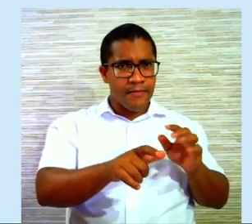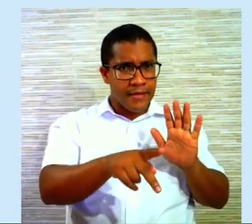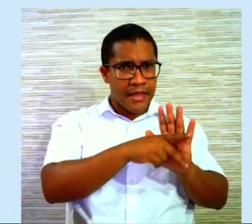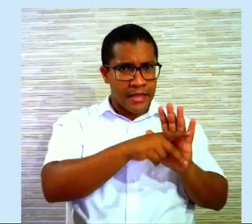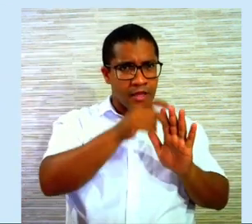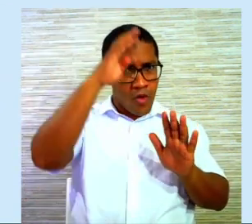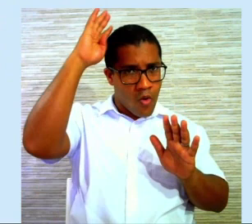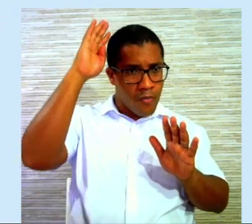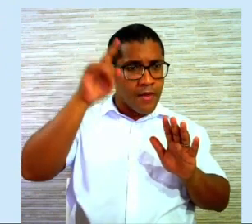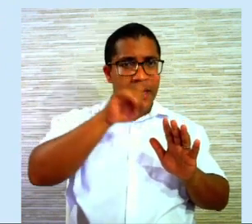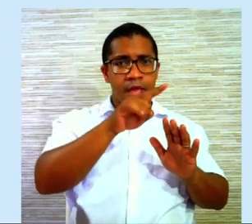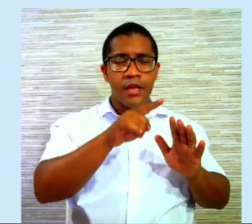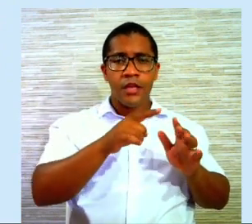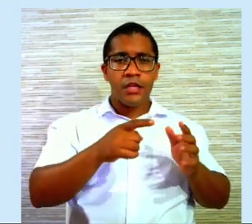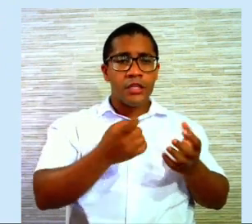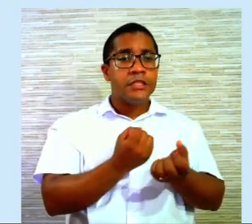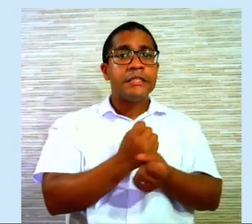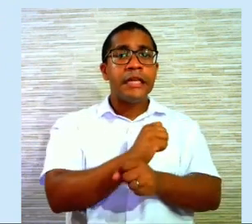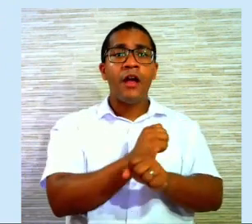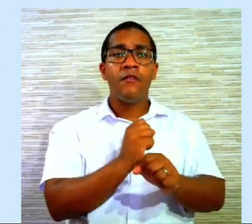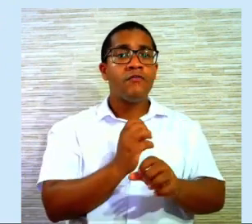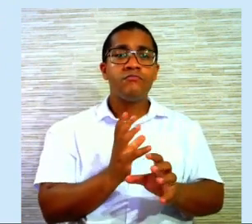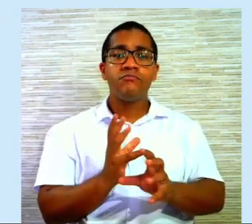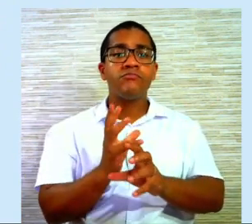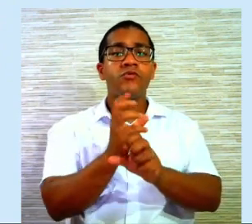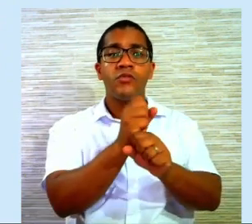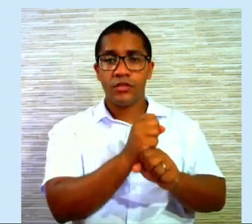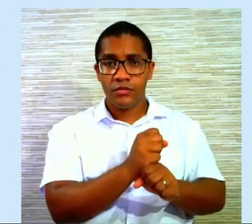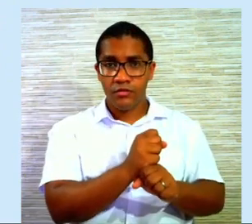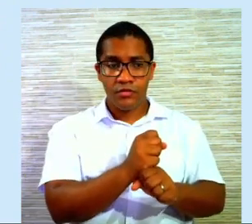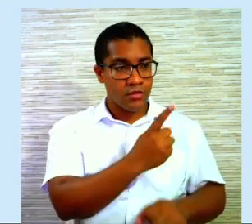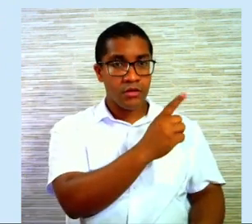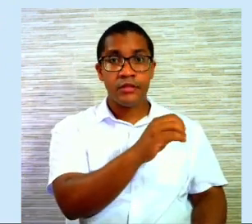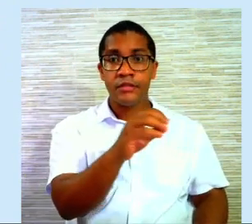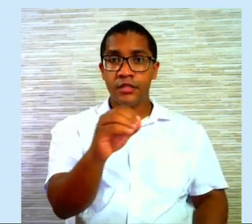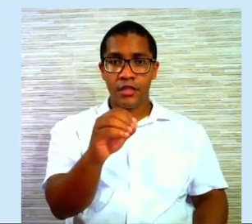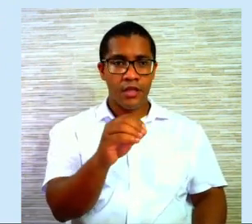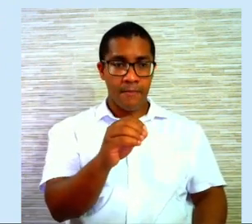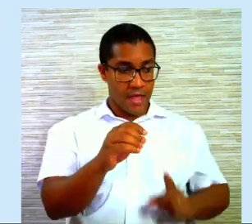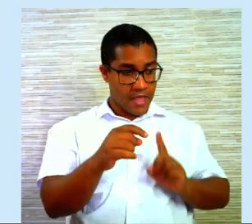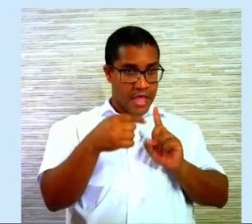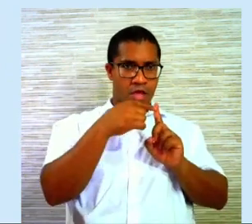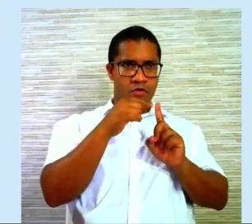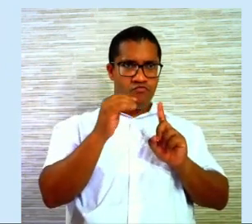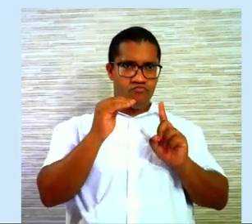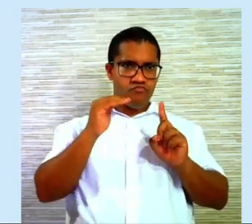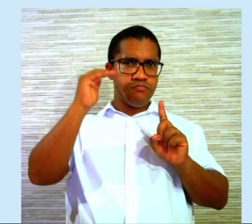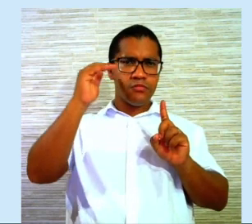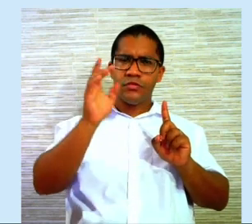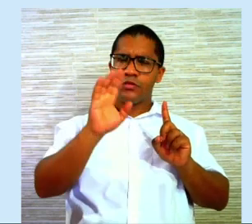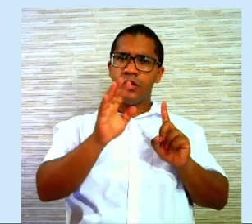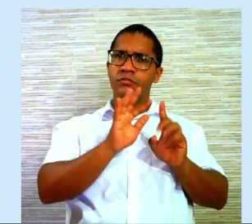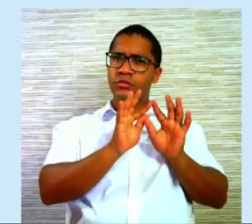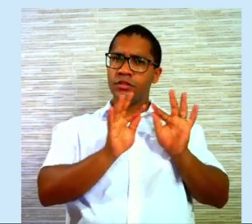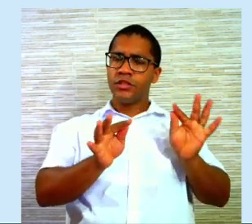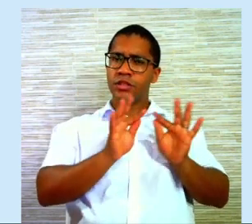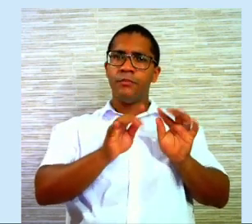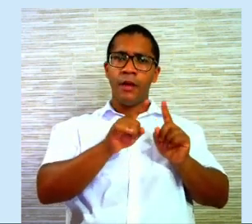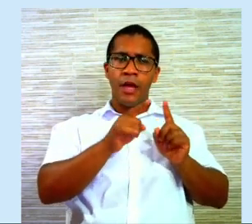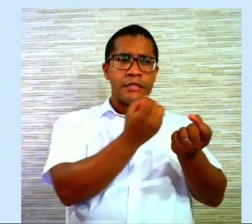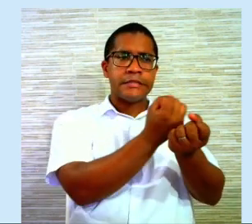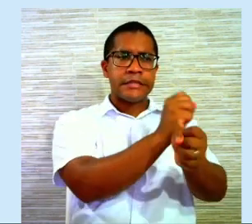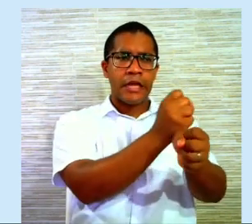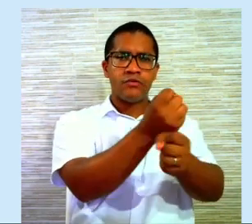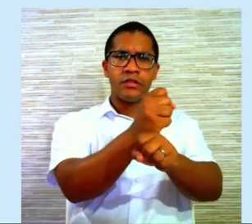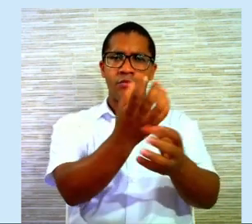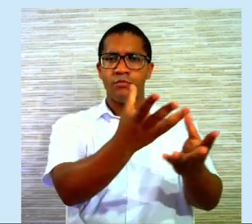aula. Isso. Então, as conquistas ocorriam, os povos eram escravizados, né? Então, vejamos, no entanto, a